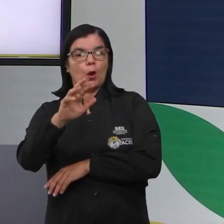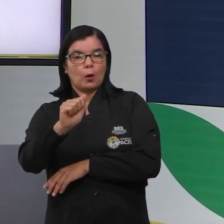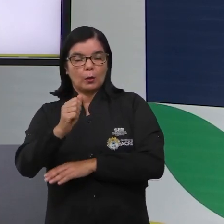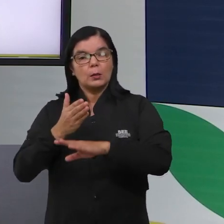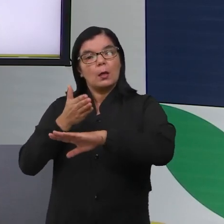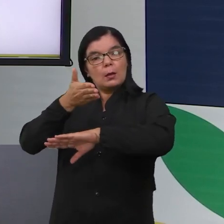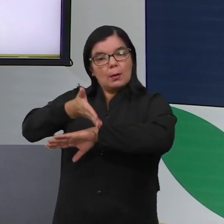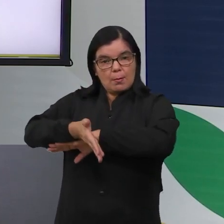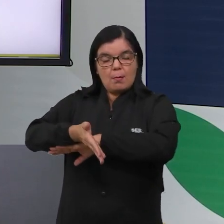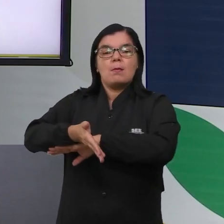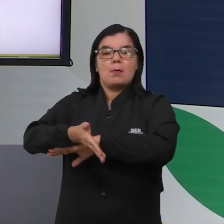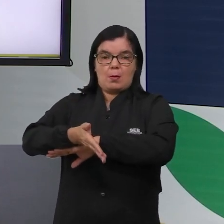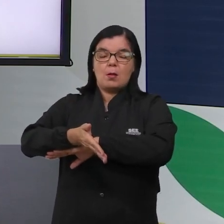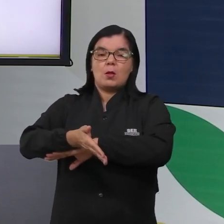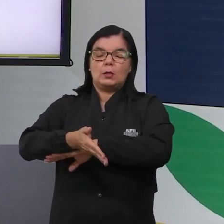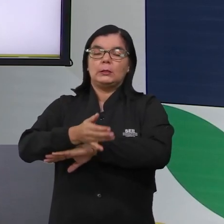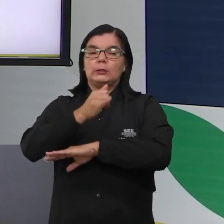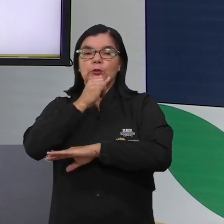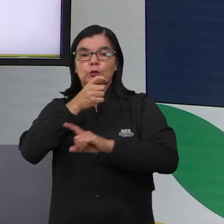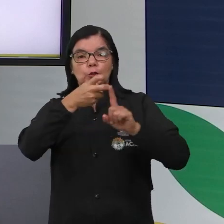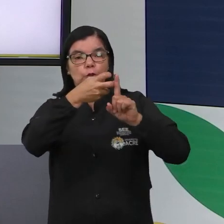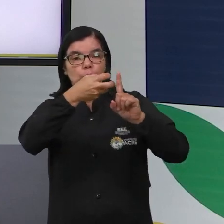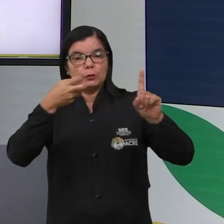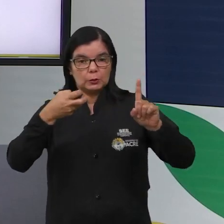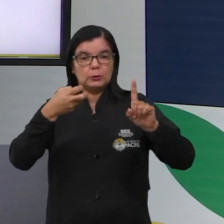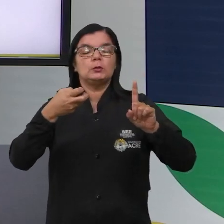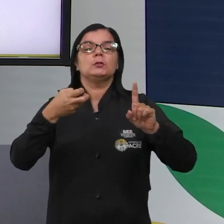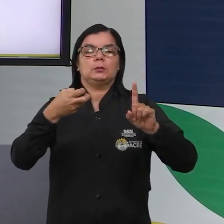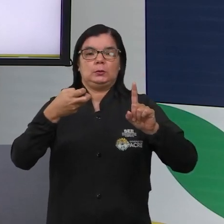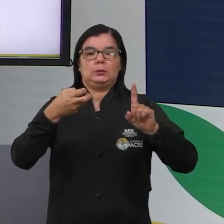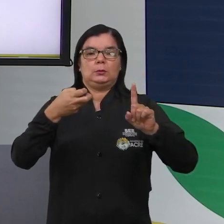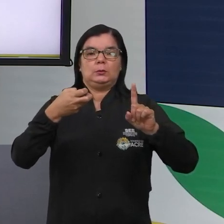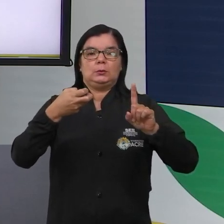de descendentes de índios e